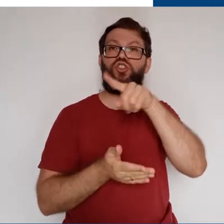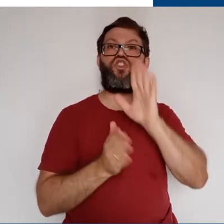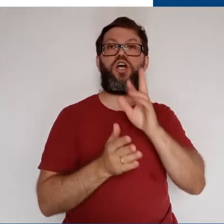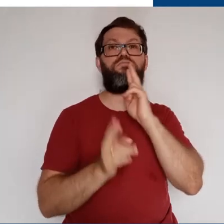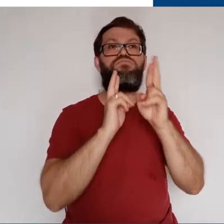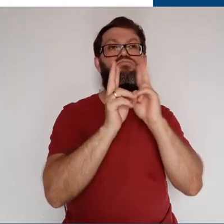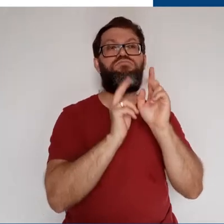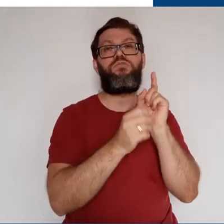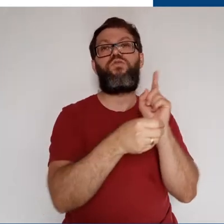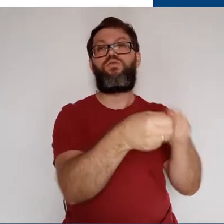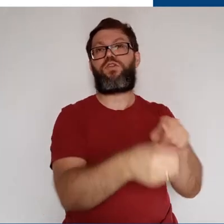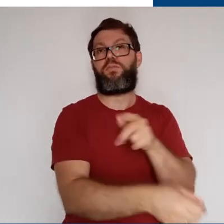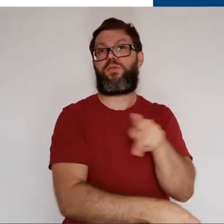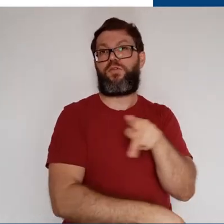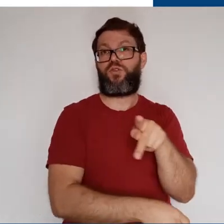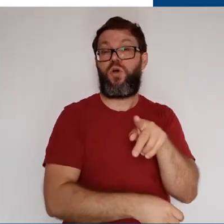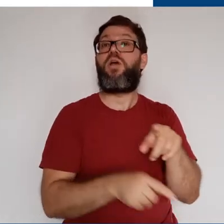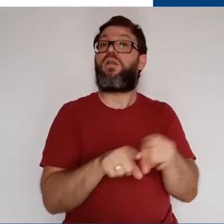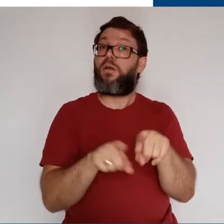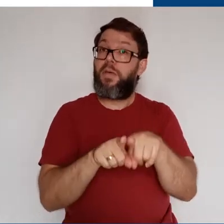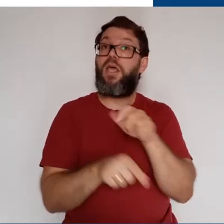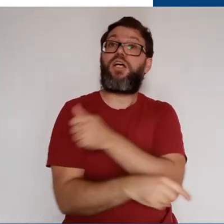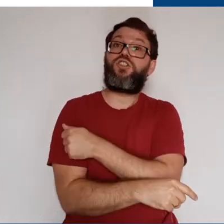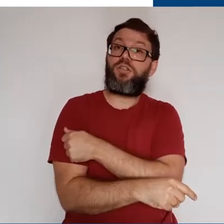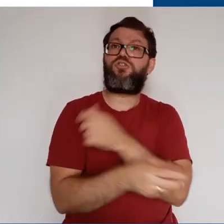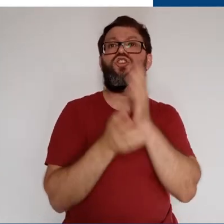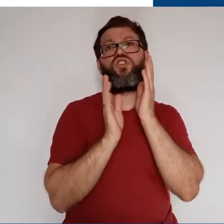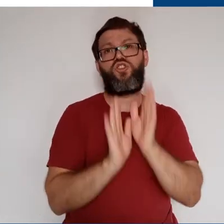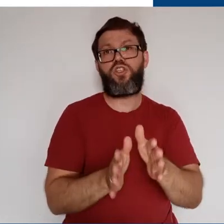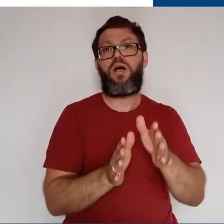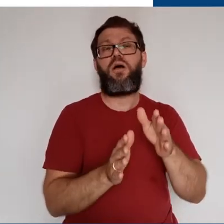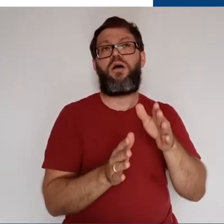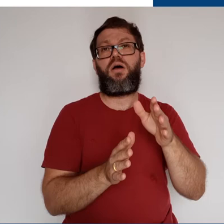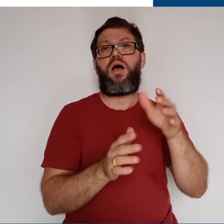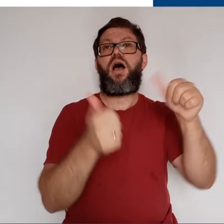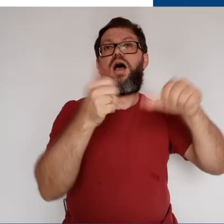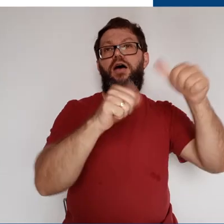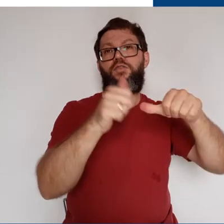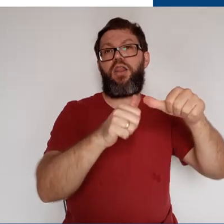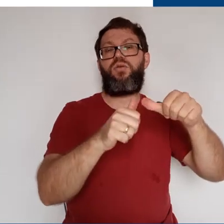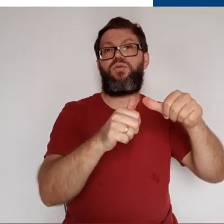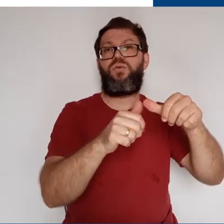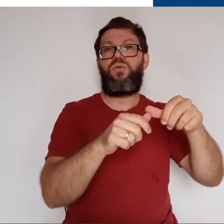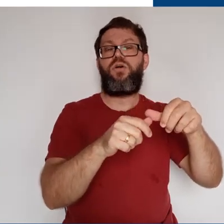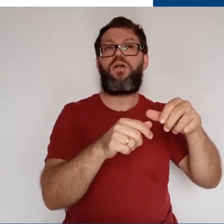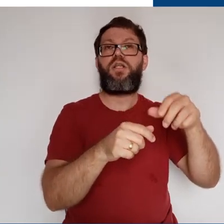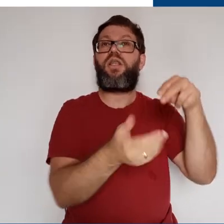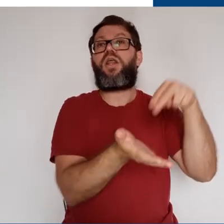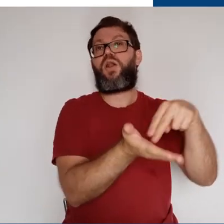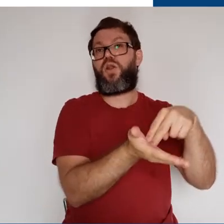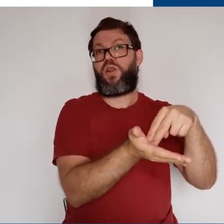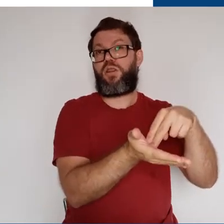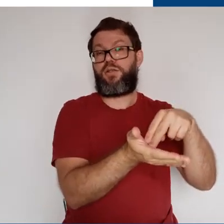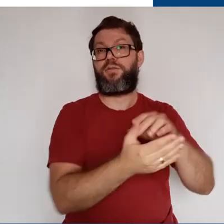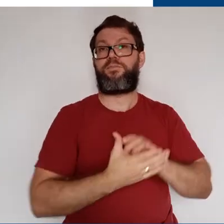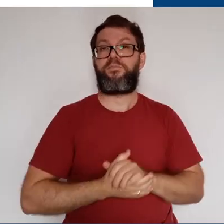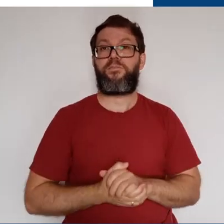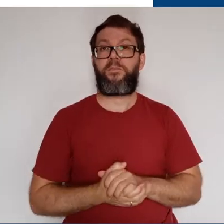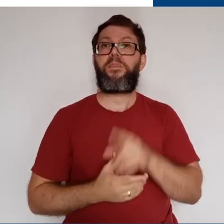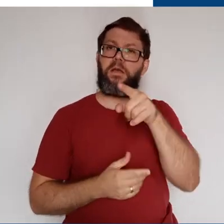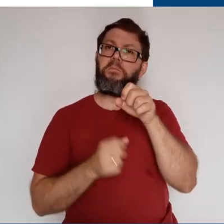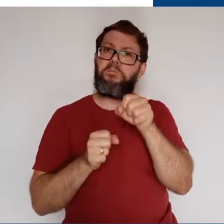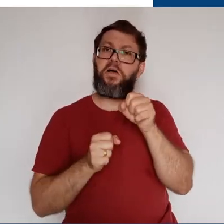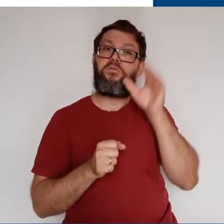as atividades que já foram realizadas e entregues ao professor e até mesmo as atividades que já foram avaliadas pelo professor